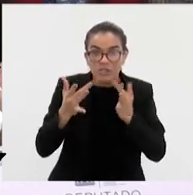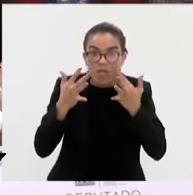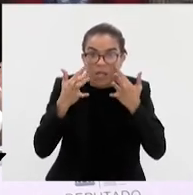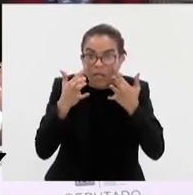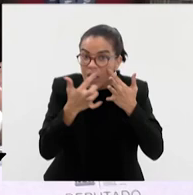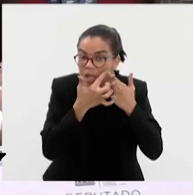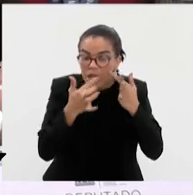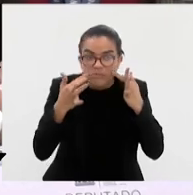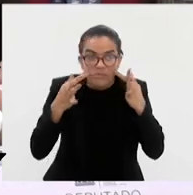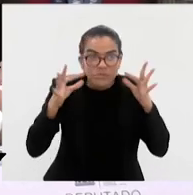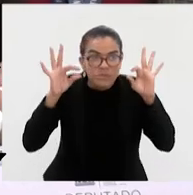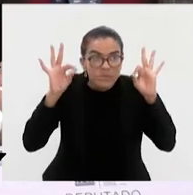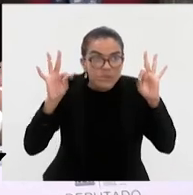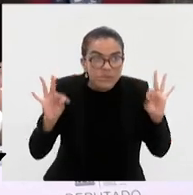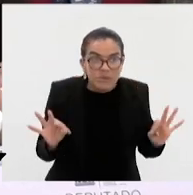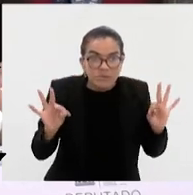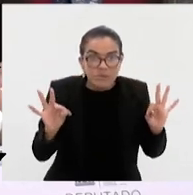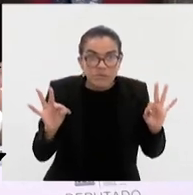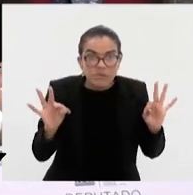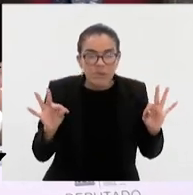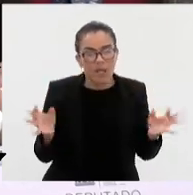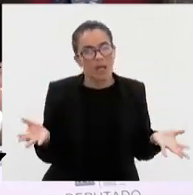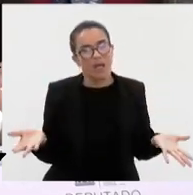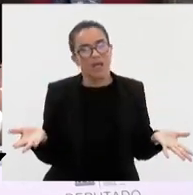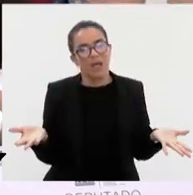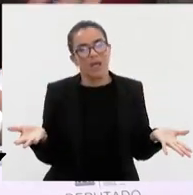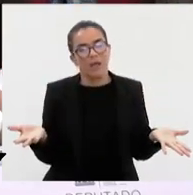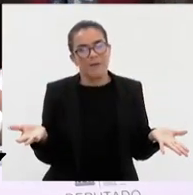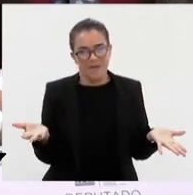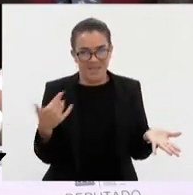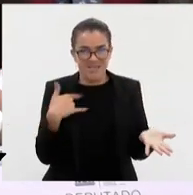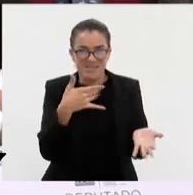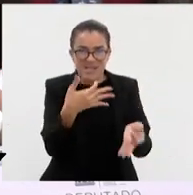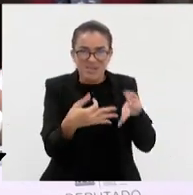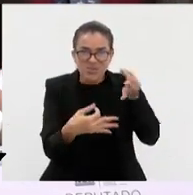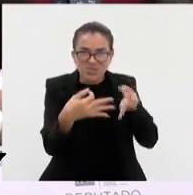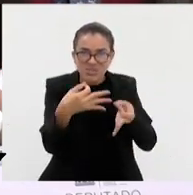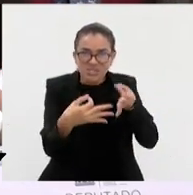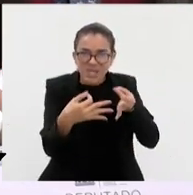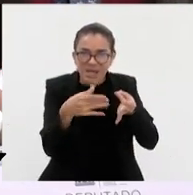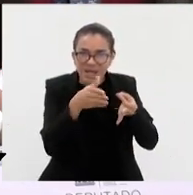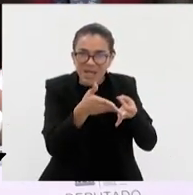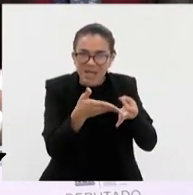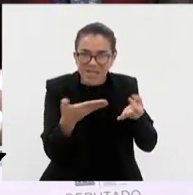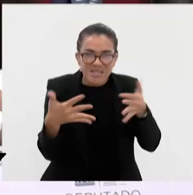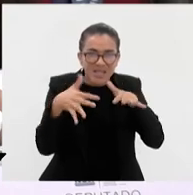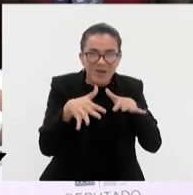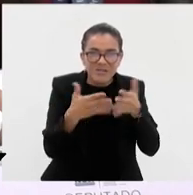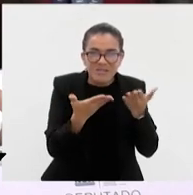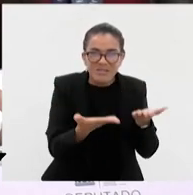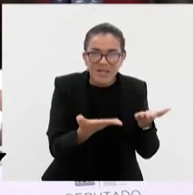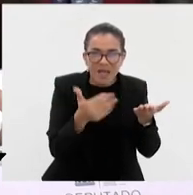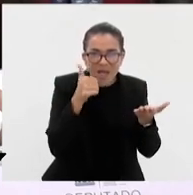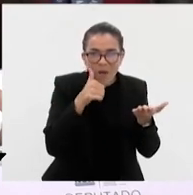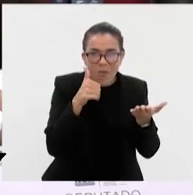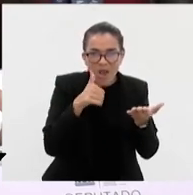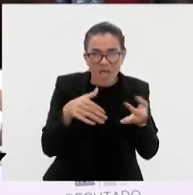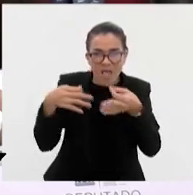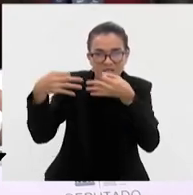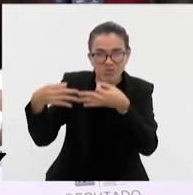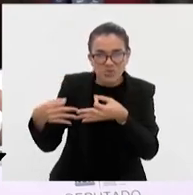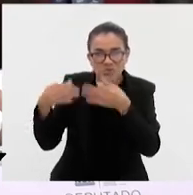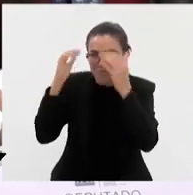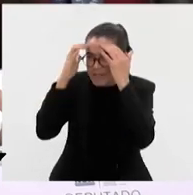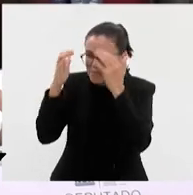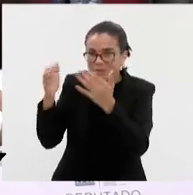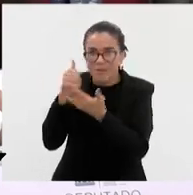vistos? Ora, isto é justiça? Isto é inclusão com as mulheres? Isto é